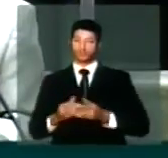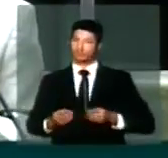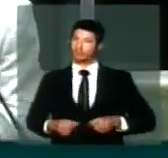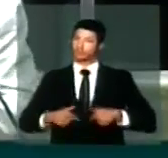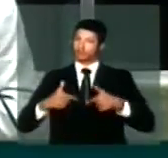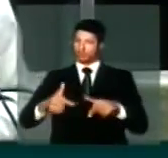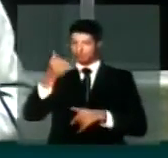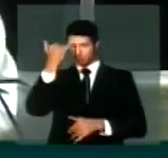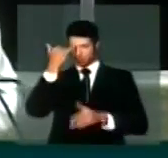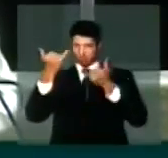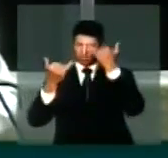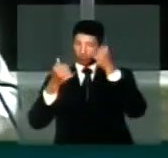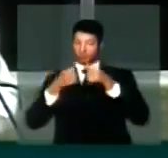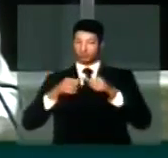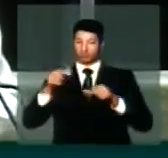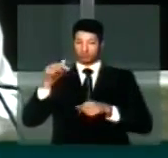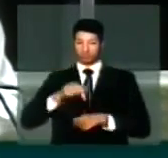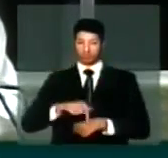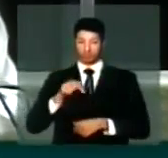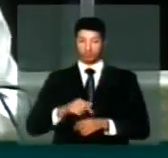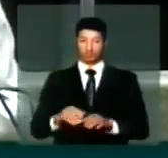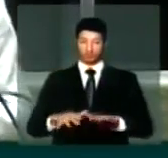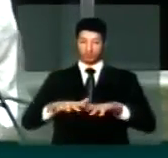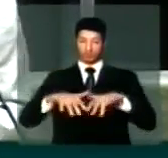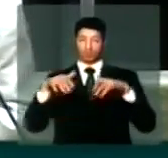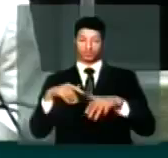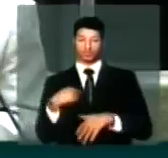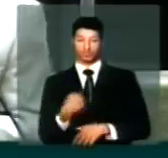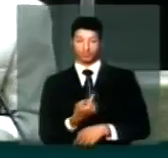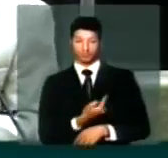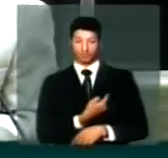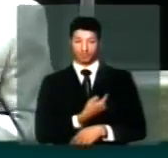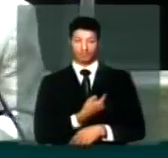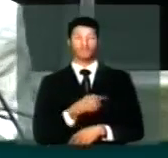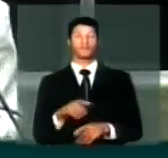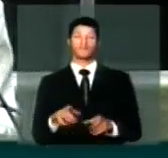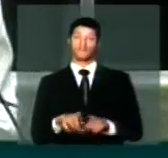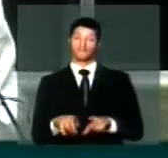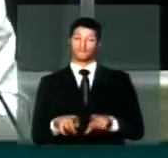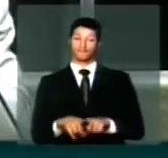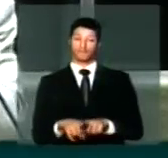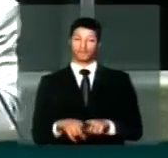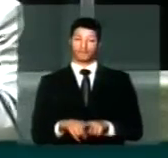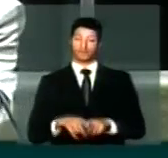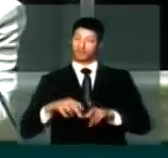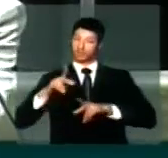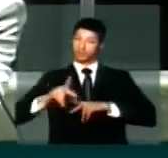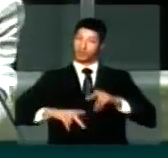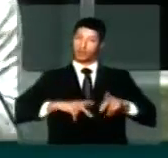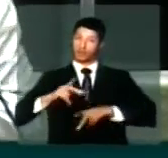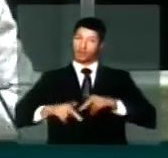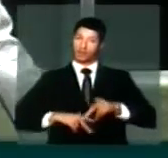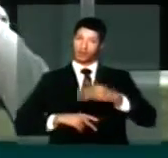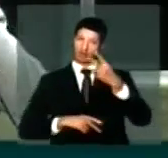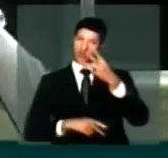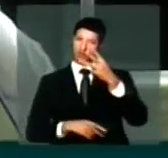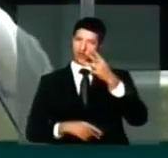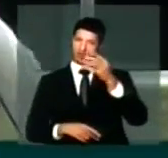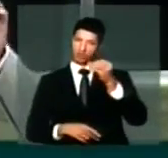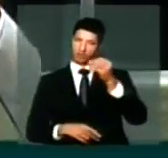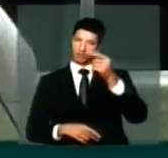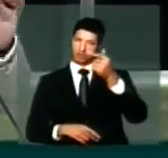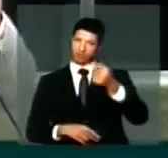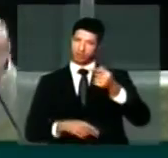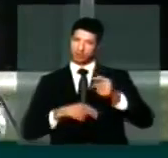de idealismo, estão aqui no parlamento. Nós somos também uma população com